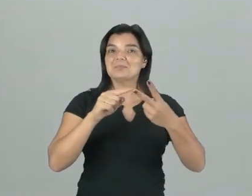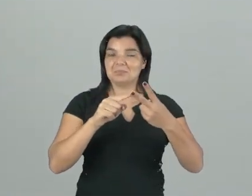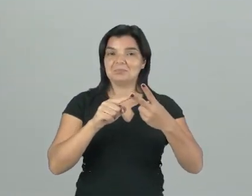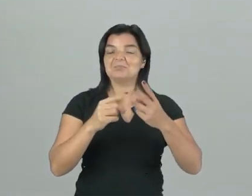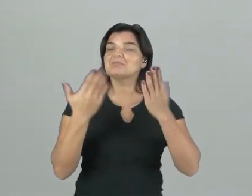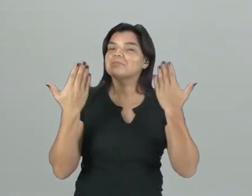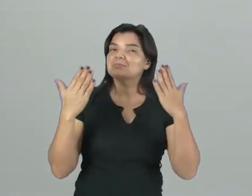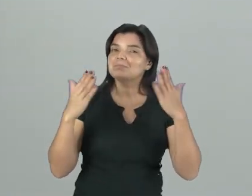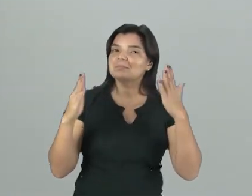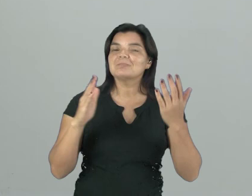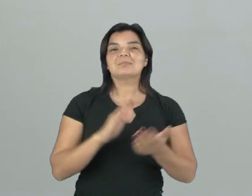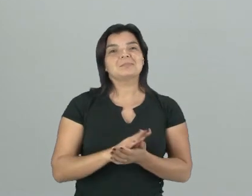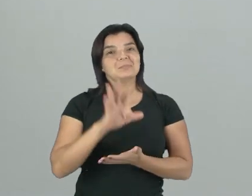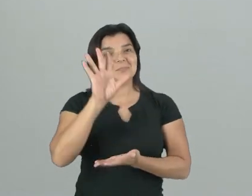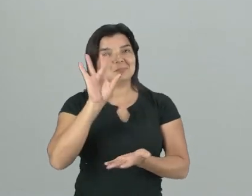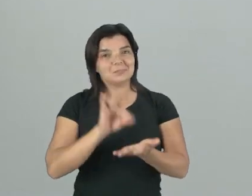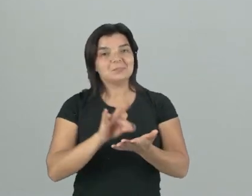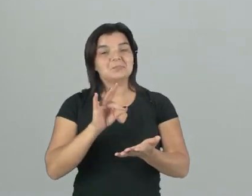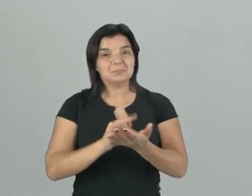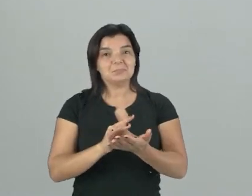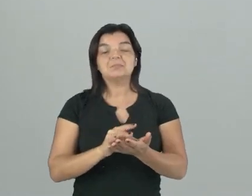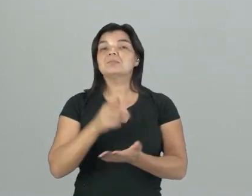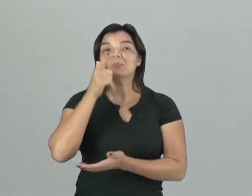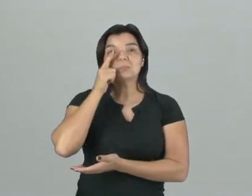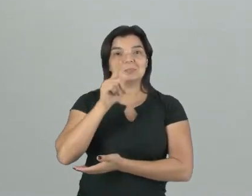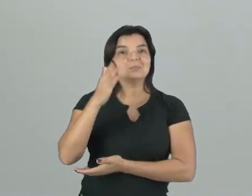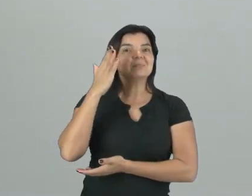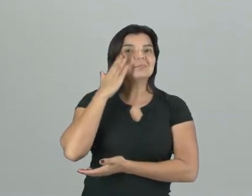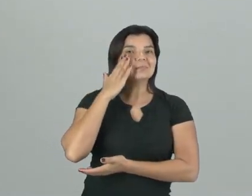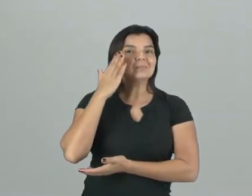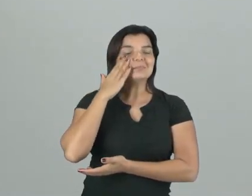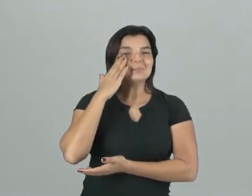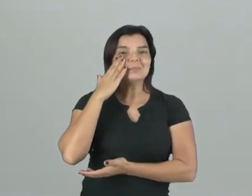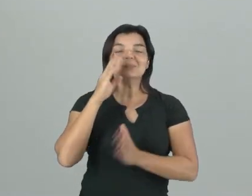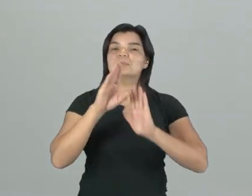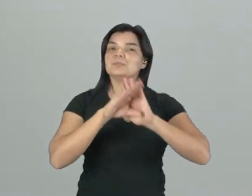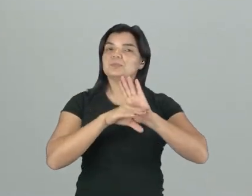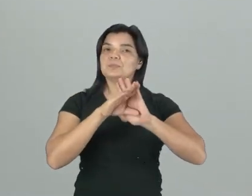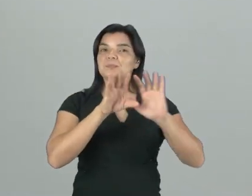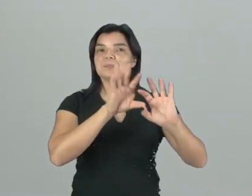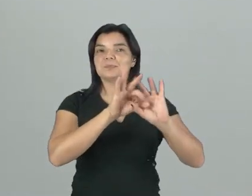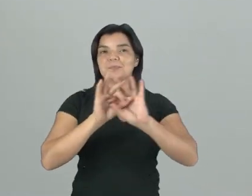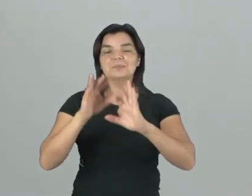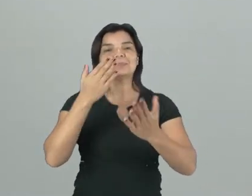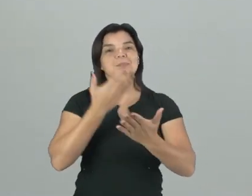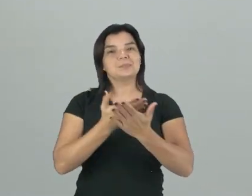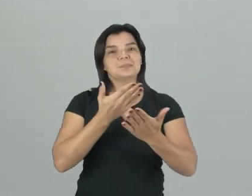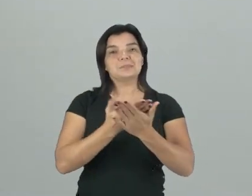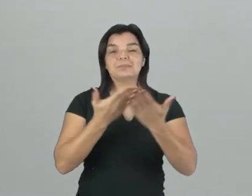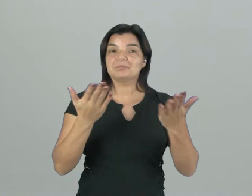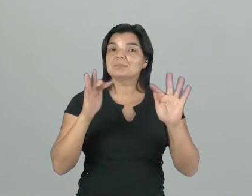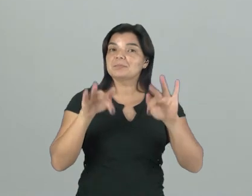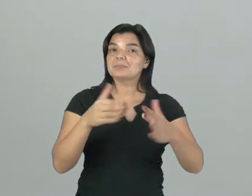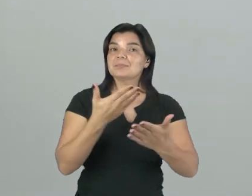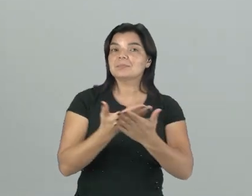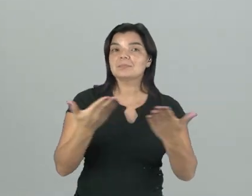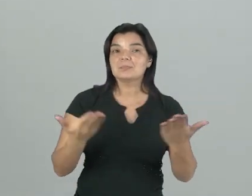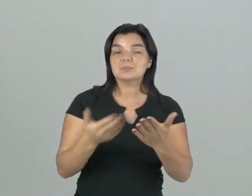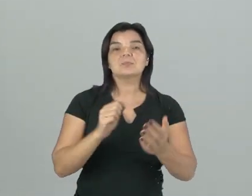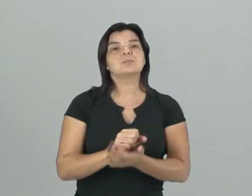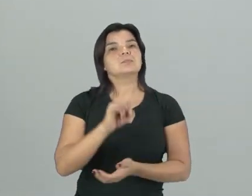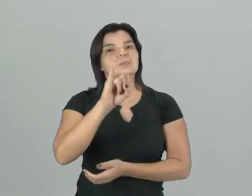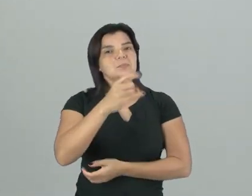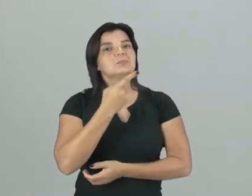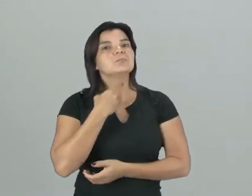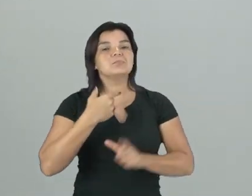questões, meus parabéns, de fato você está conseguindo entender o contexto da aula. Com isso, a gente encerra a nossa aula de hoje. Se